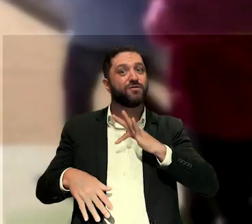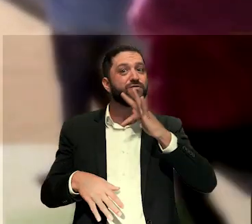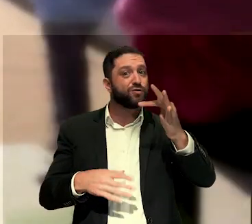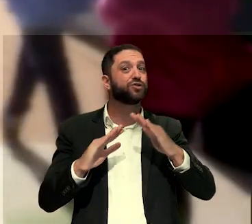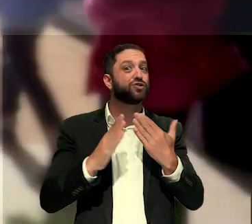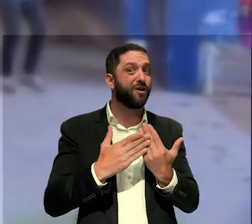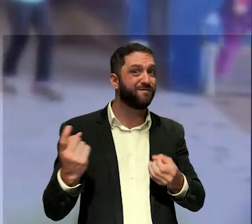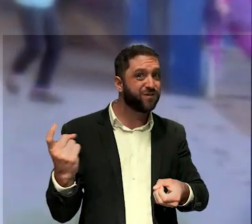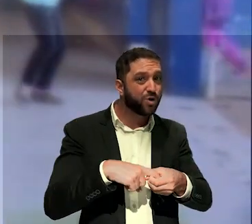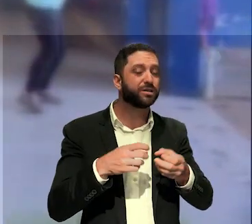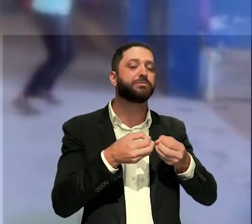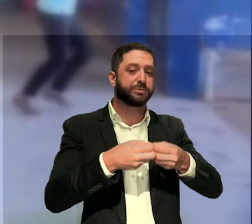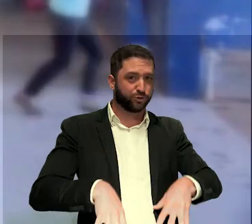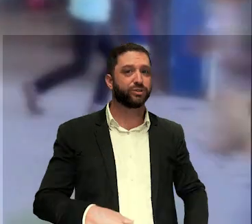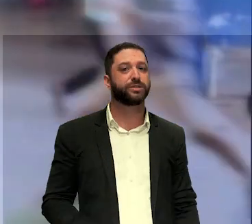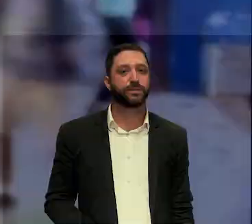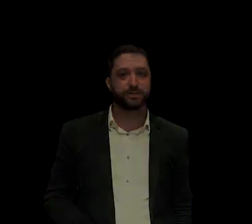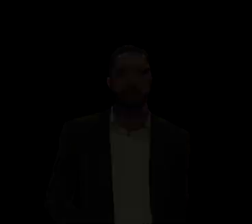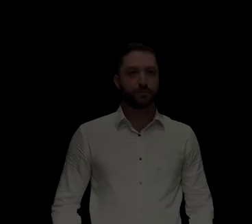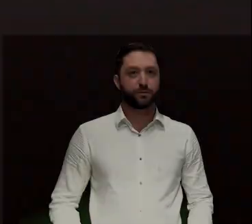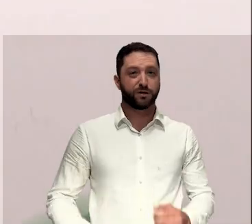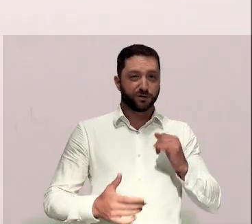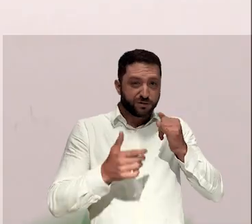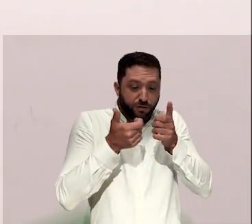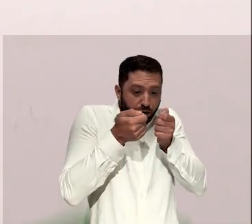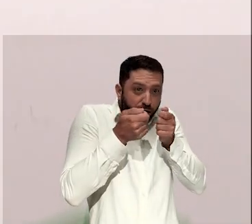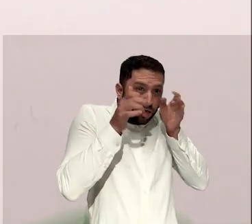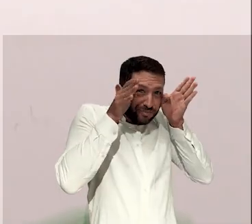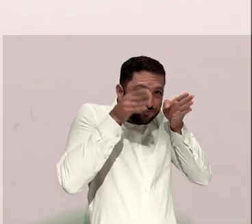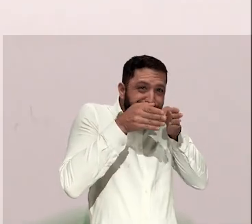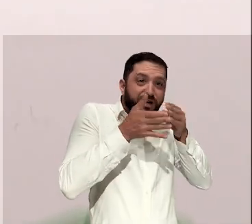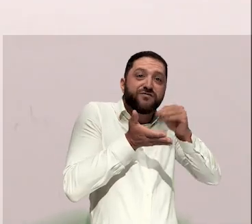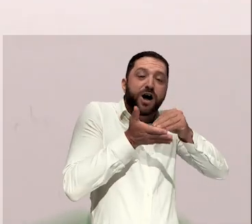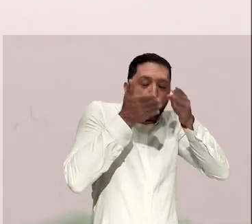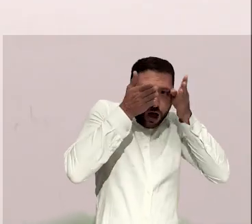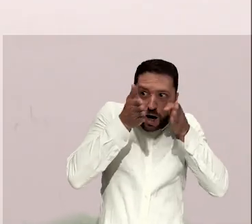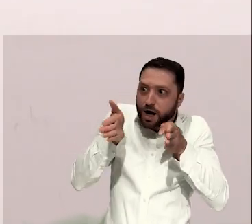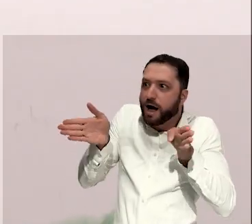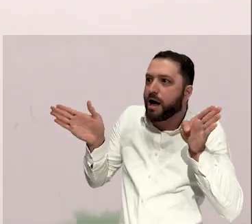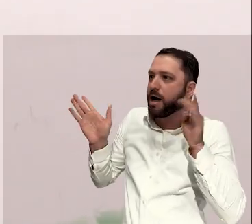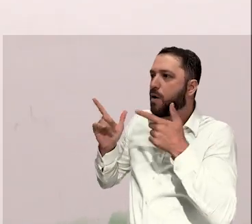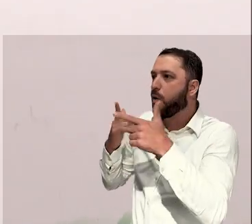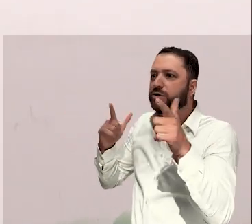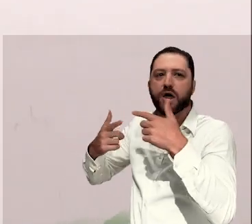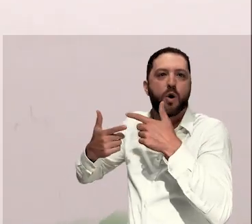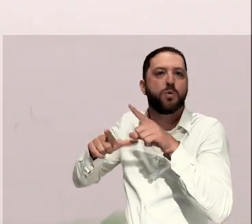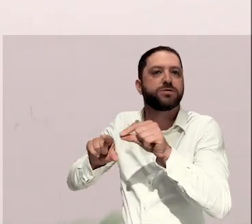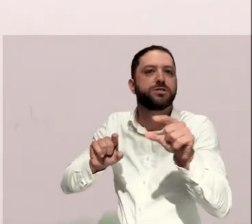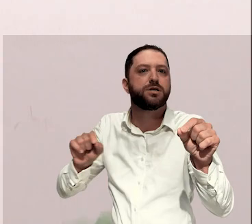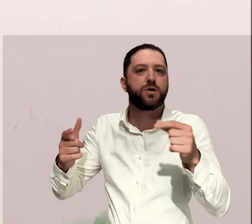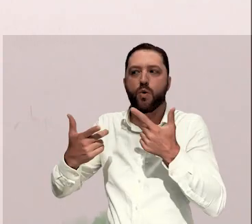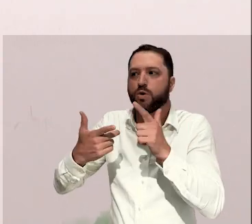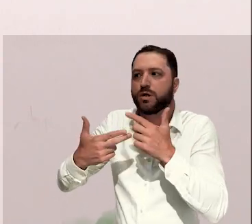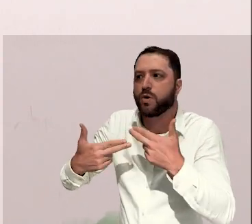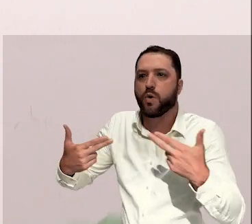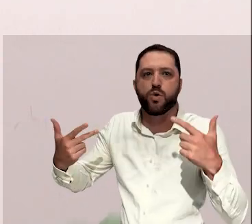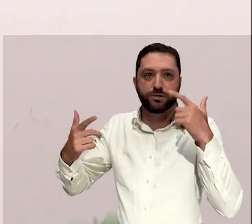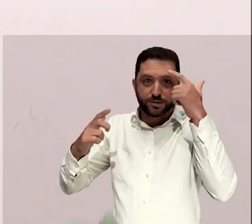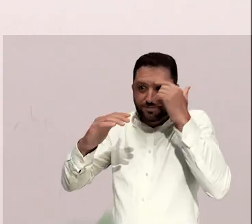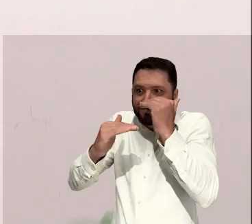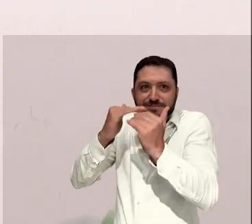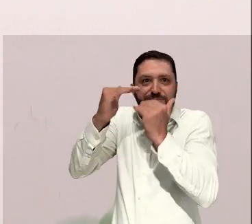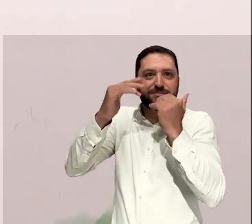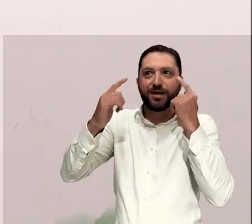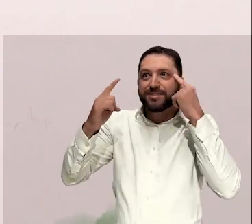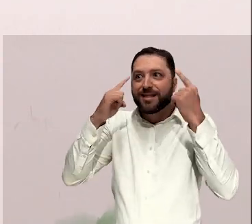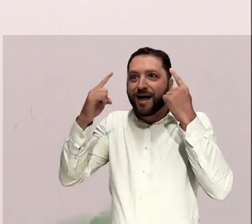muito o rendimento no retorno para a escola. Ela acaba não expandindo o horizonte, ela acaba não conseguindo sair além do